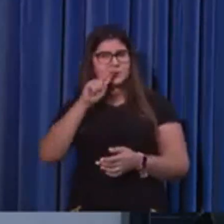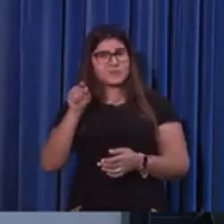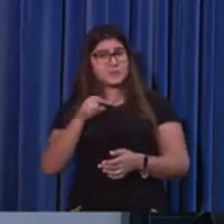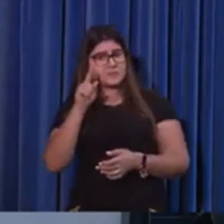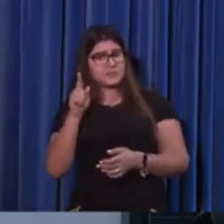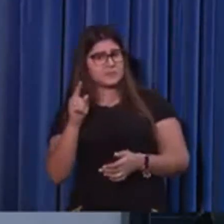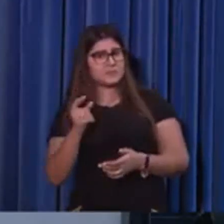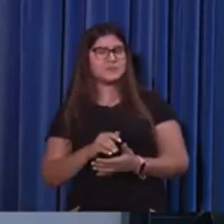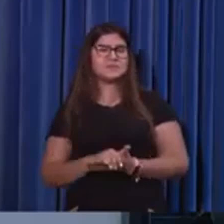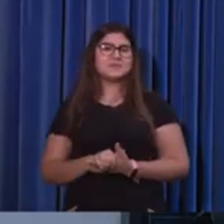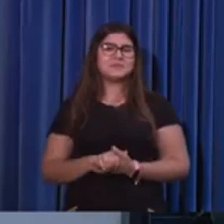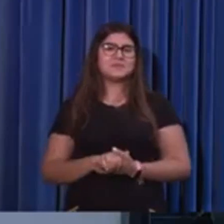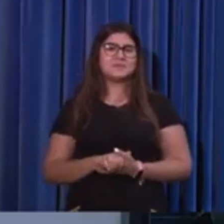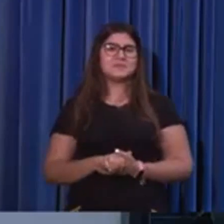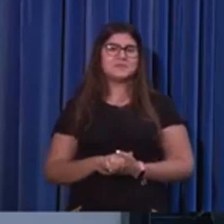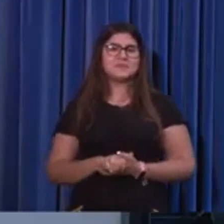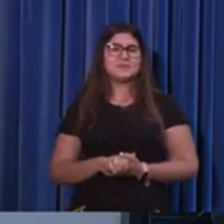achatada,